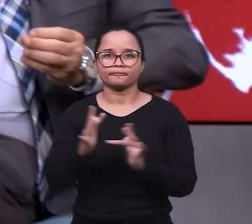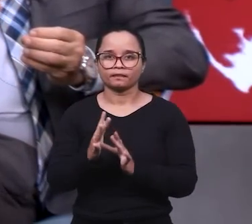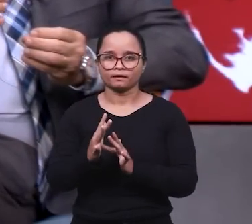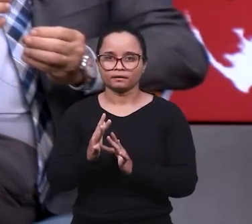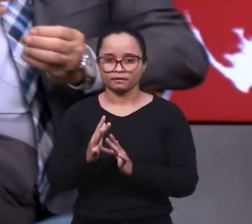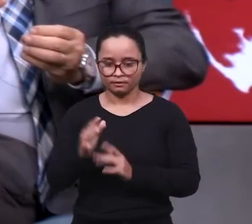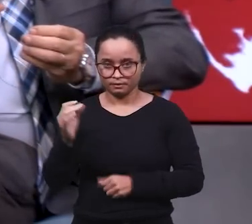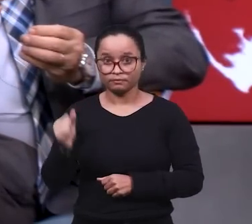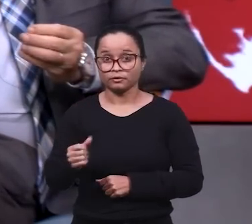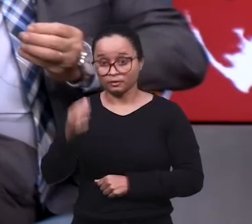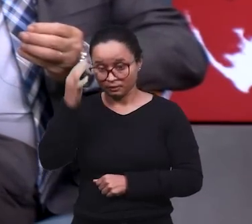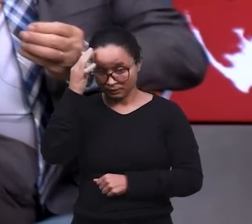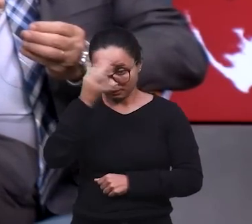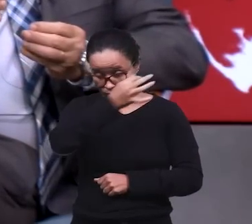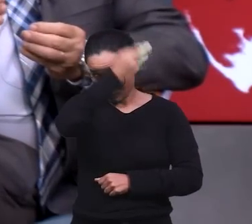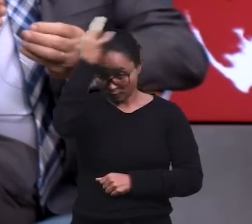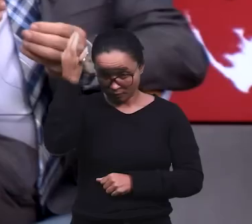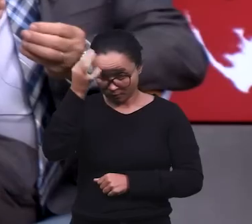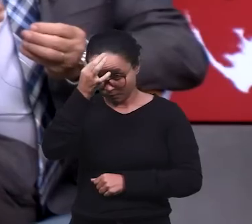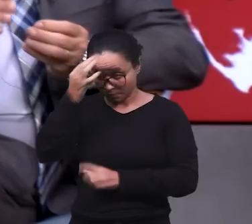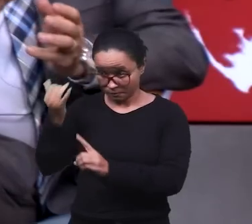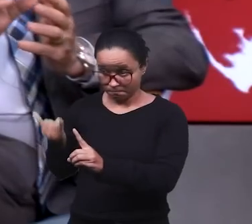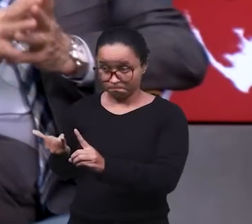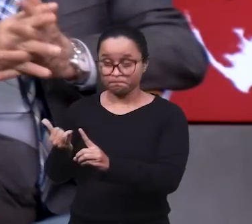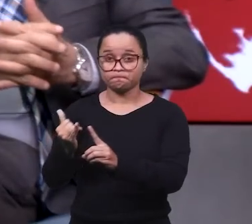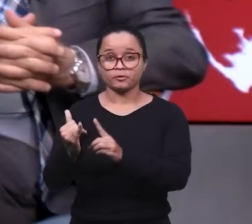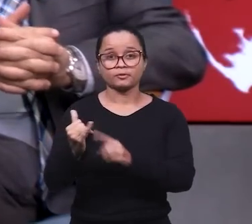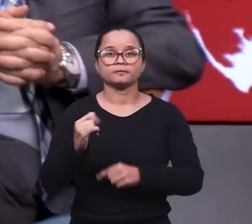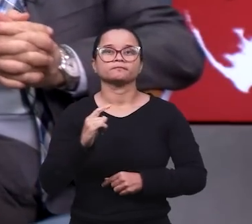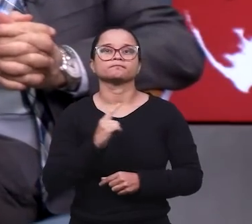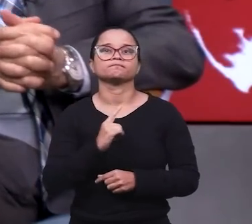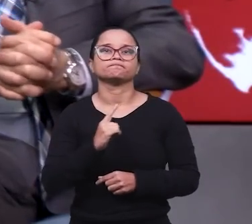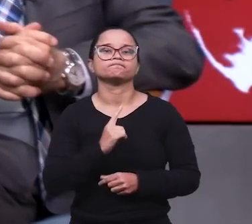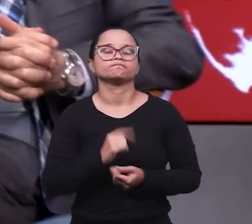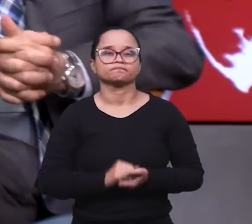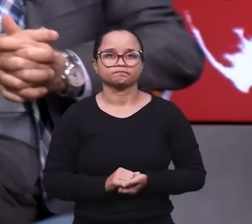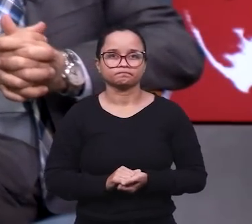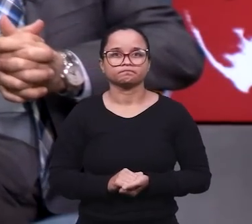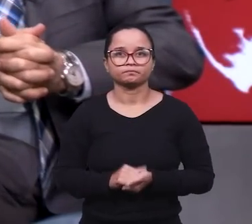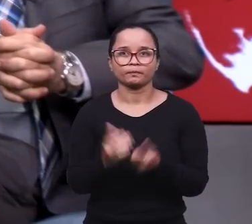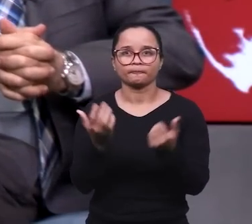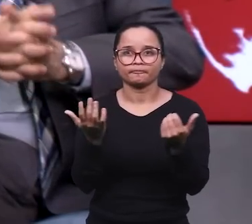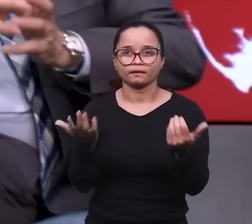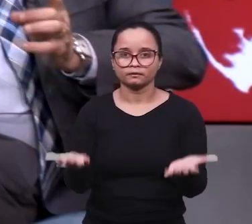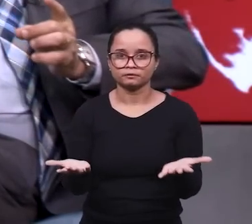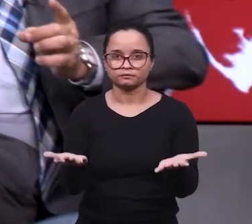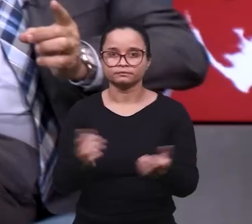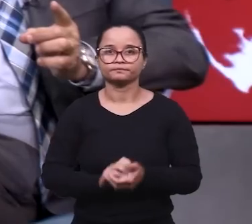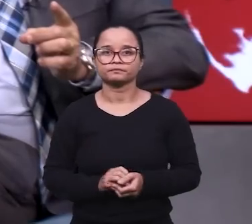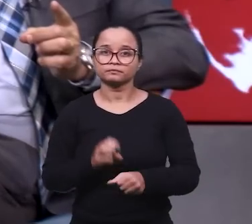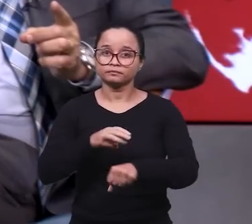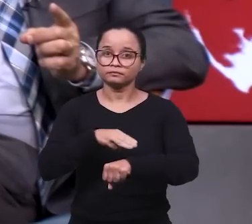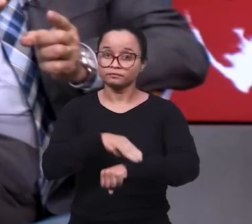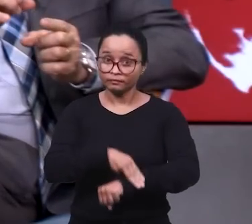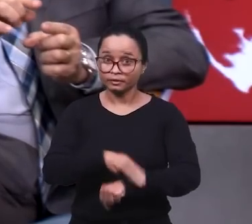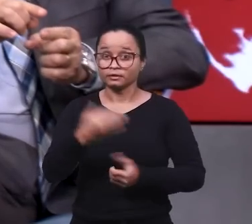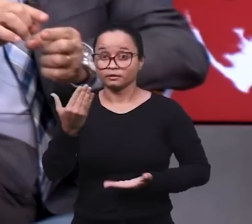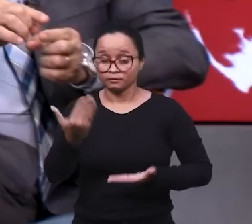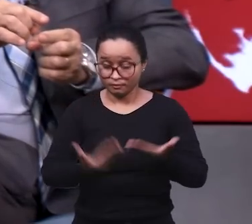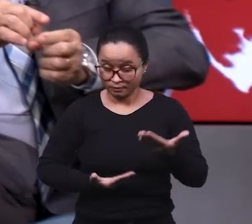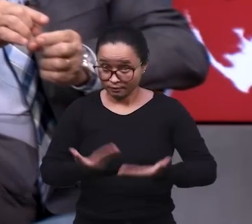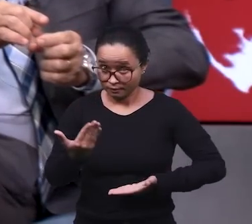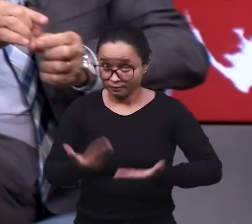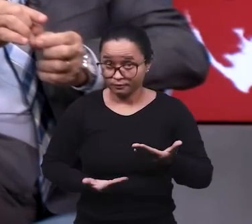o espírito de profecia. Então, o ministério